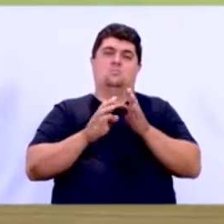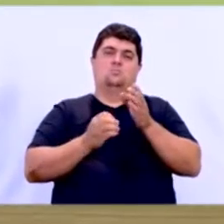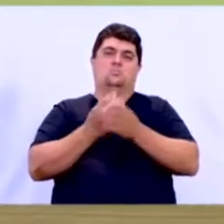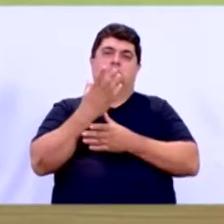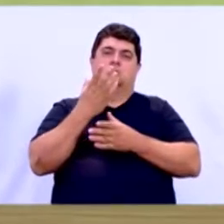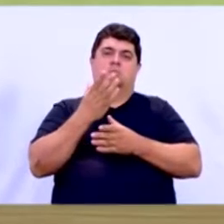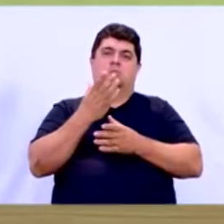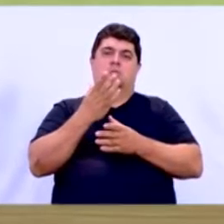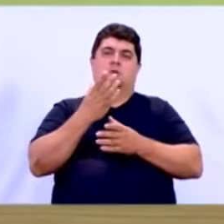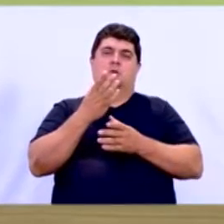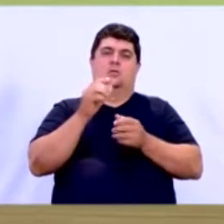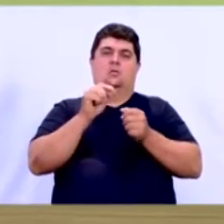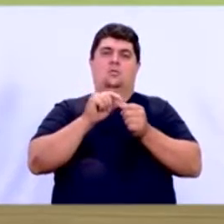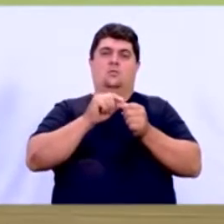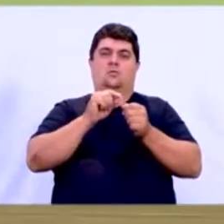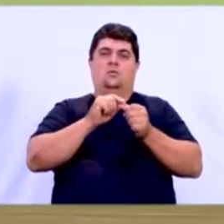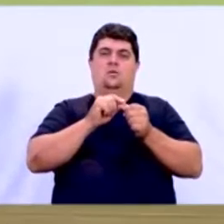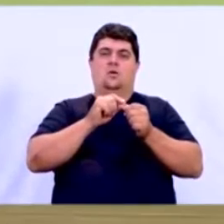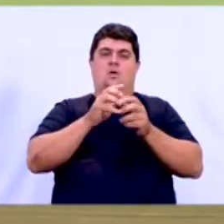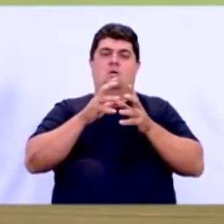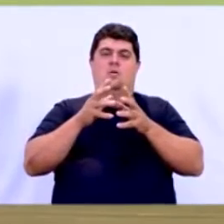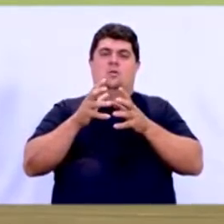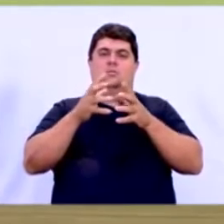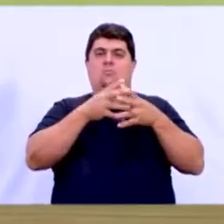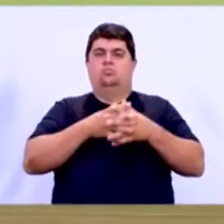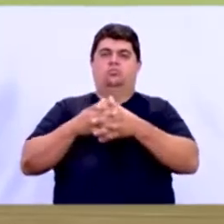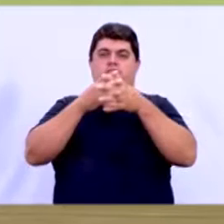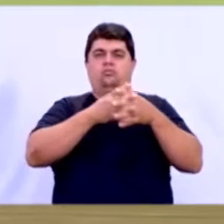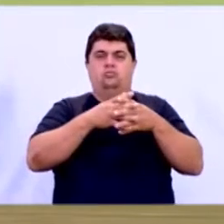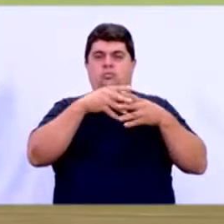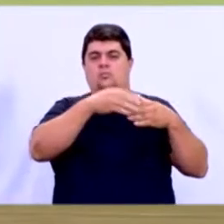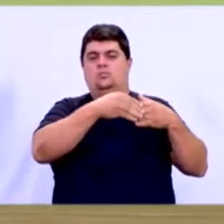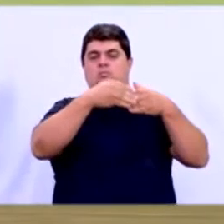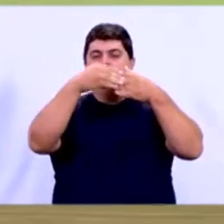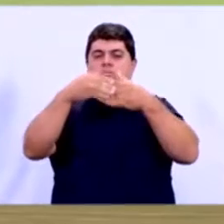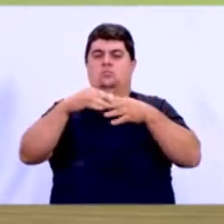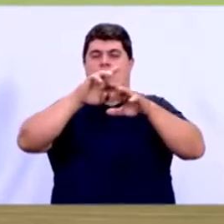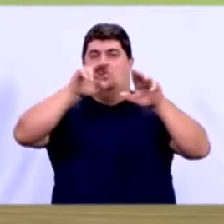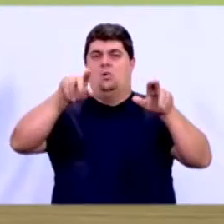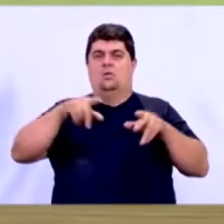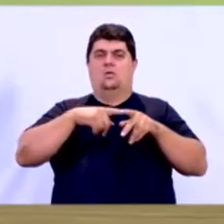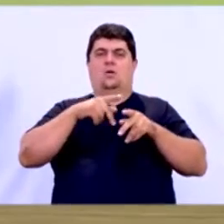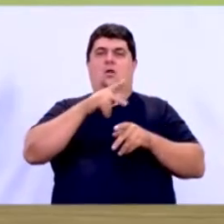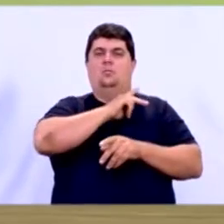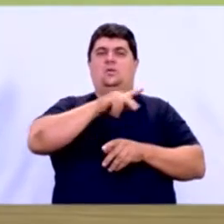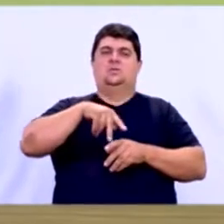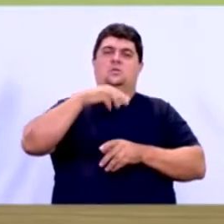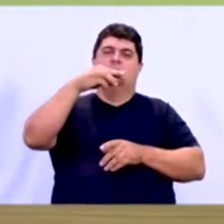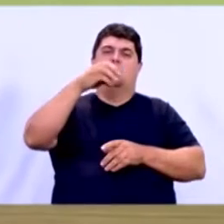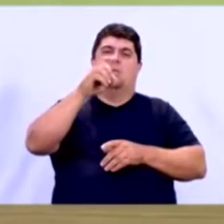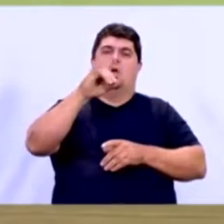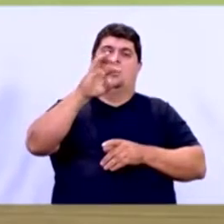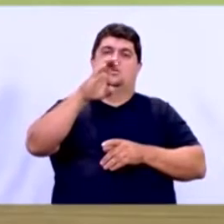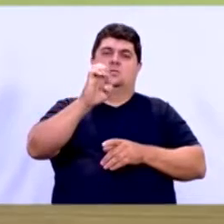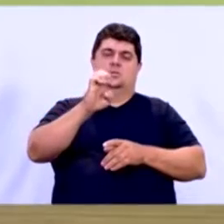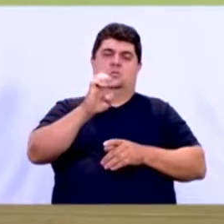de transporte rodoviário de cargas, né? Já lá de Presidente Médici,